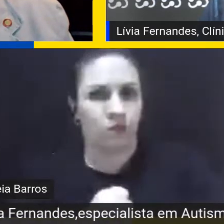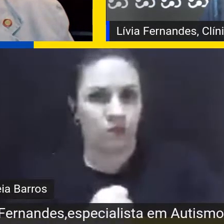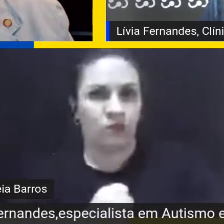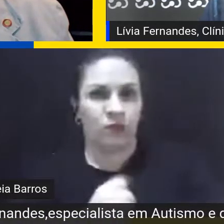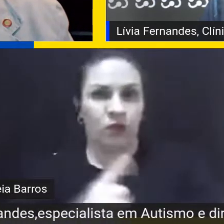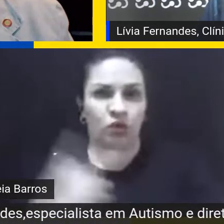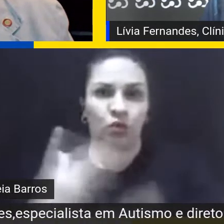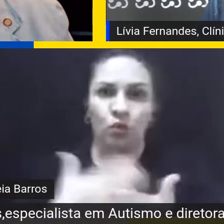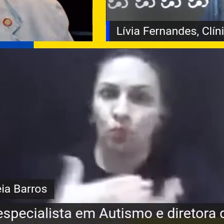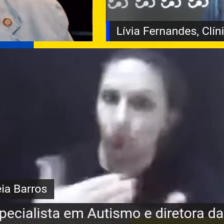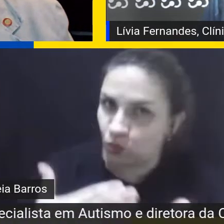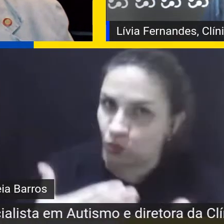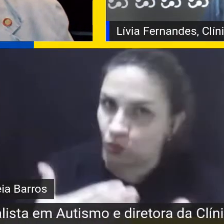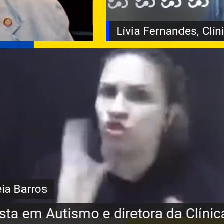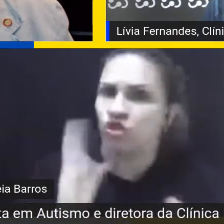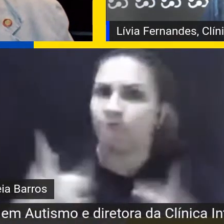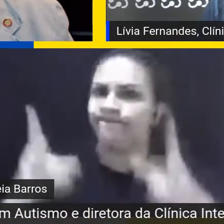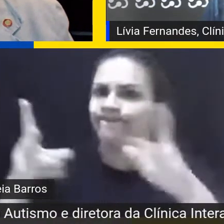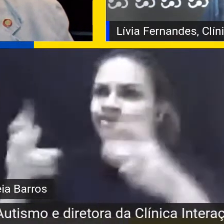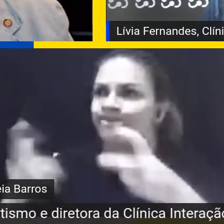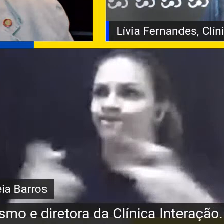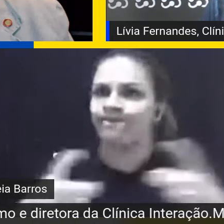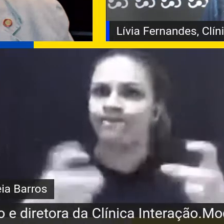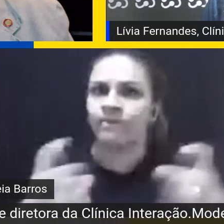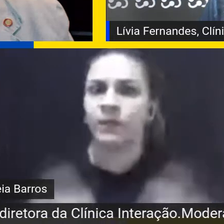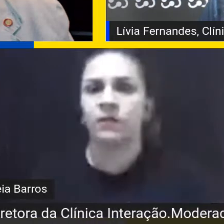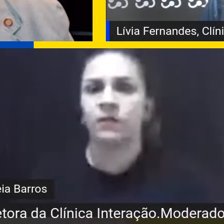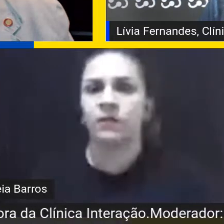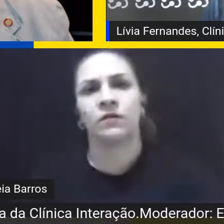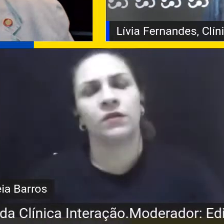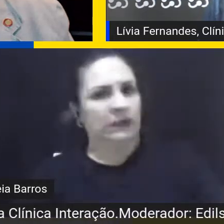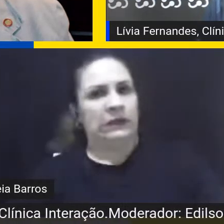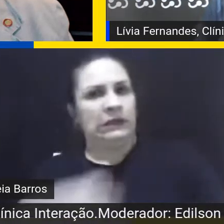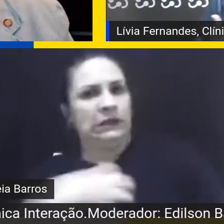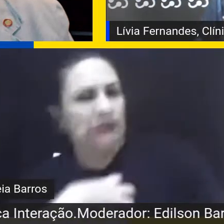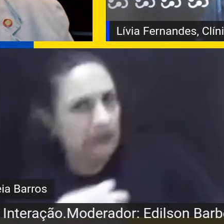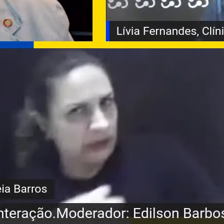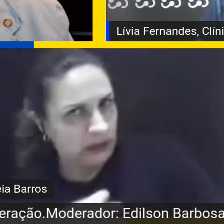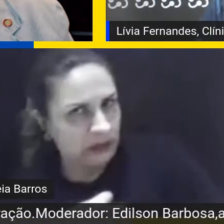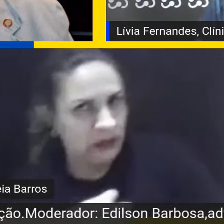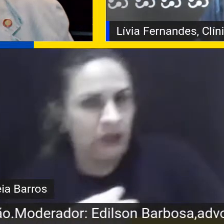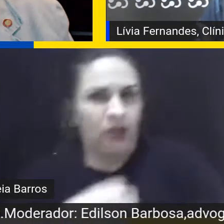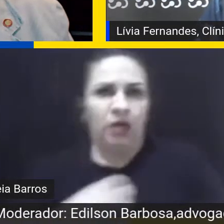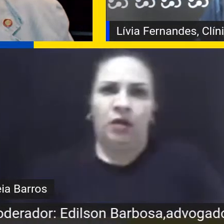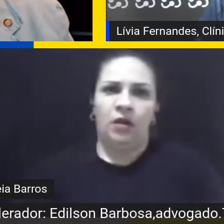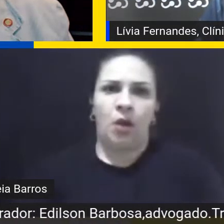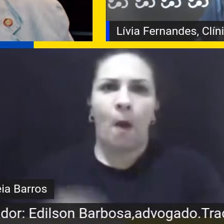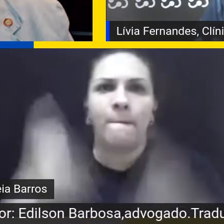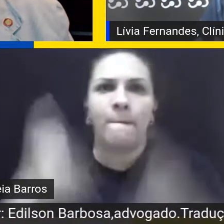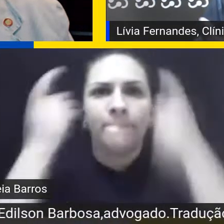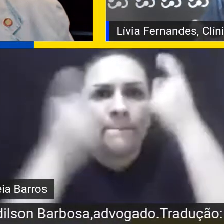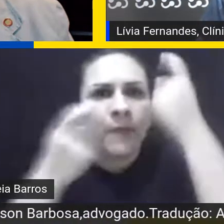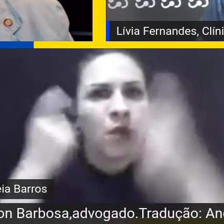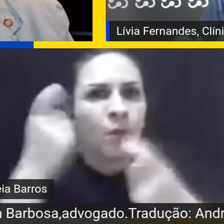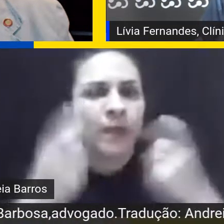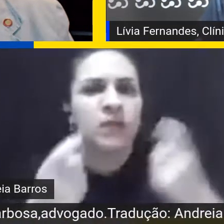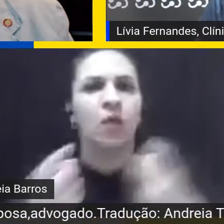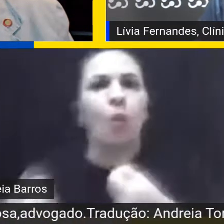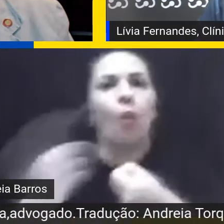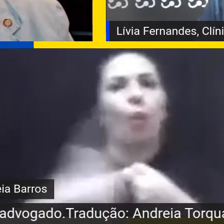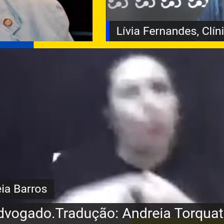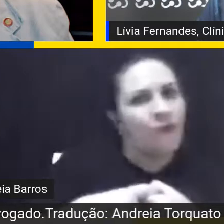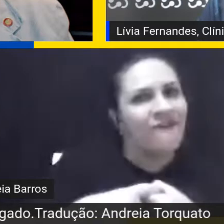a perceber que começou a surgir uma preocupação vinda dos convênios, uma preocupação muito